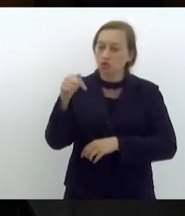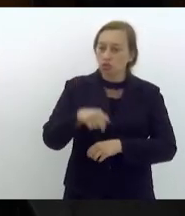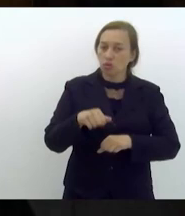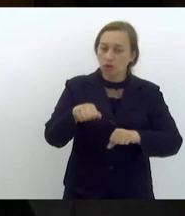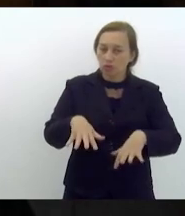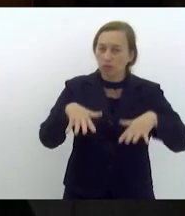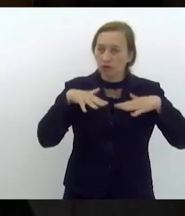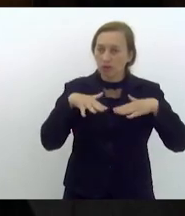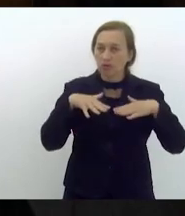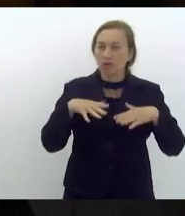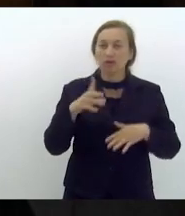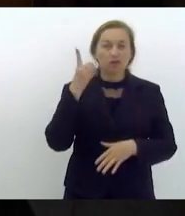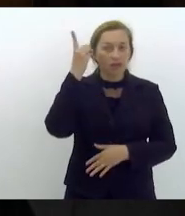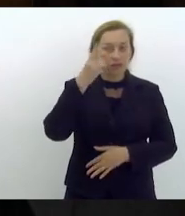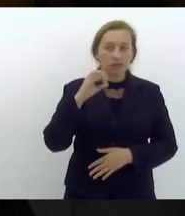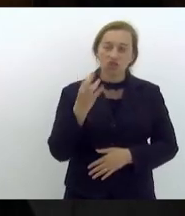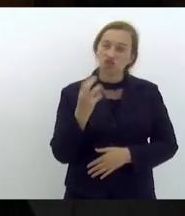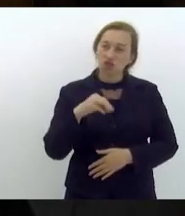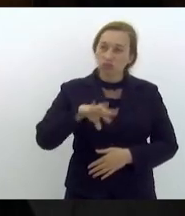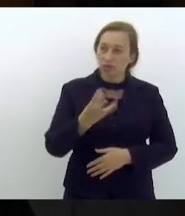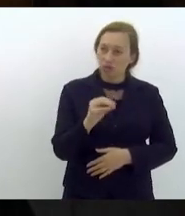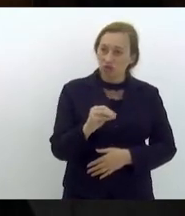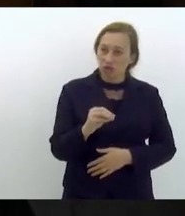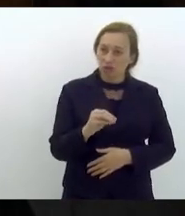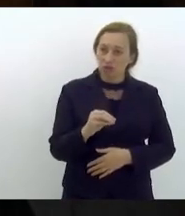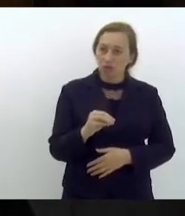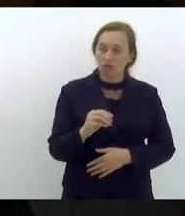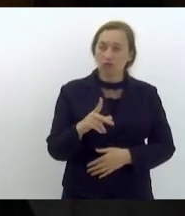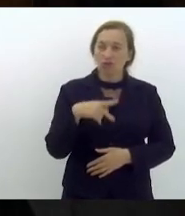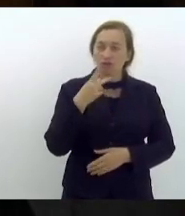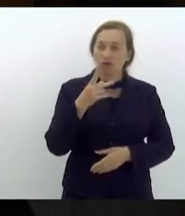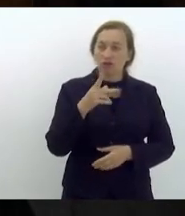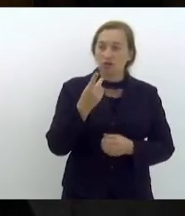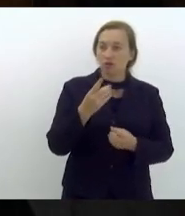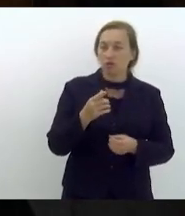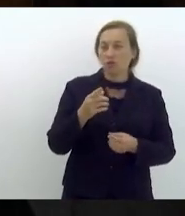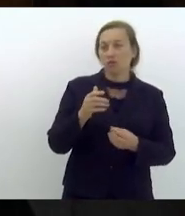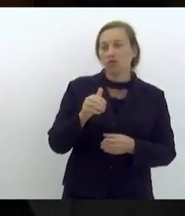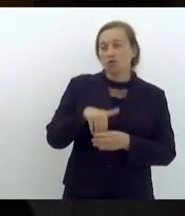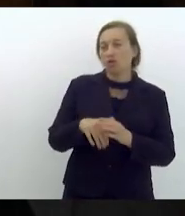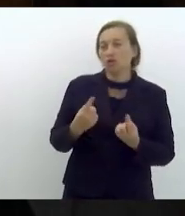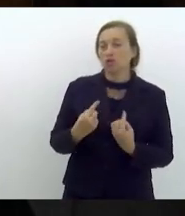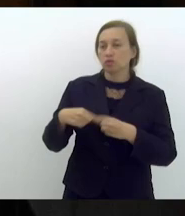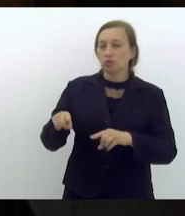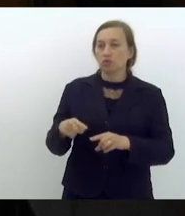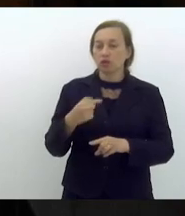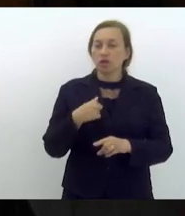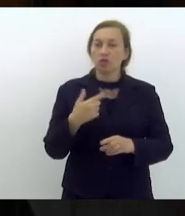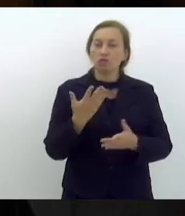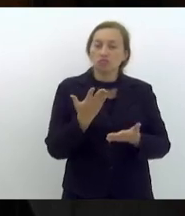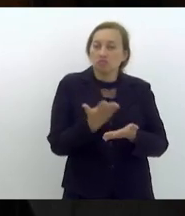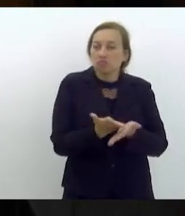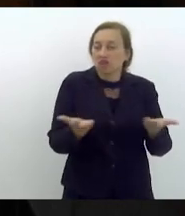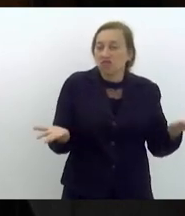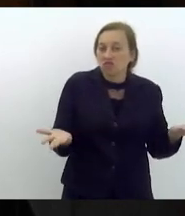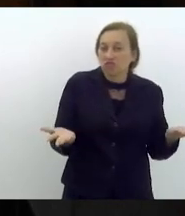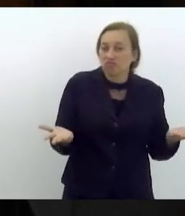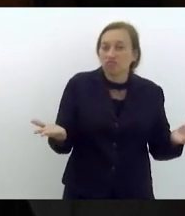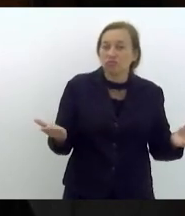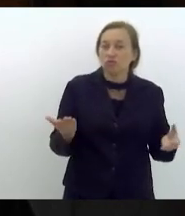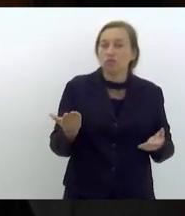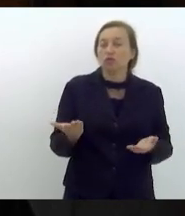Deputado Chico Machado puxou o voto contra eu fui derrotado o projeto foi arquivo